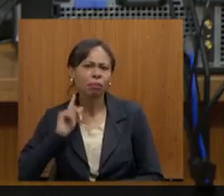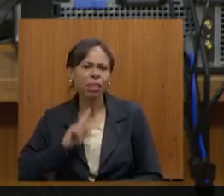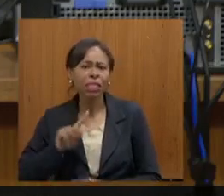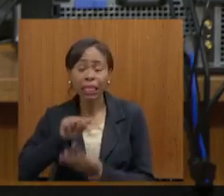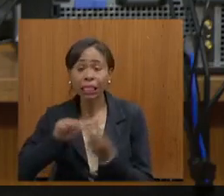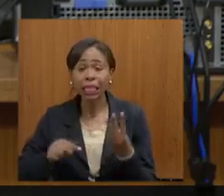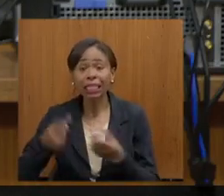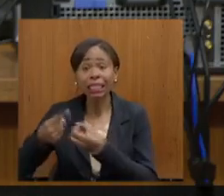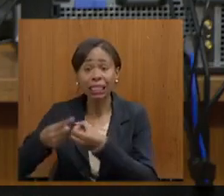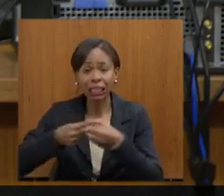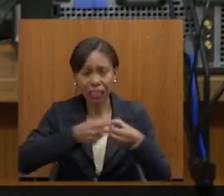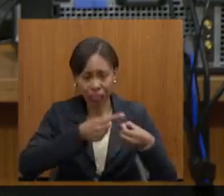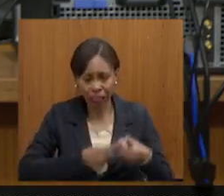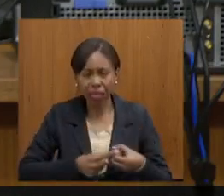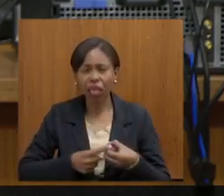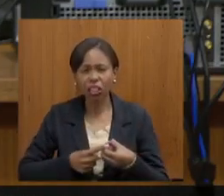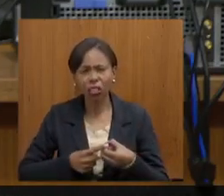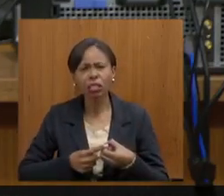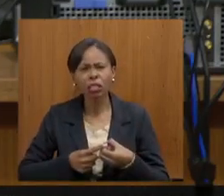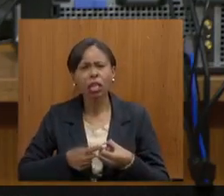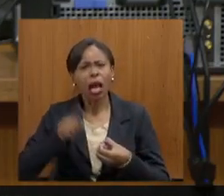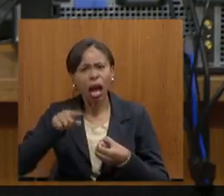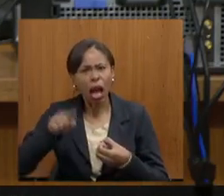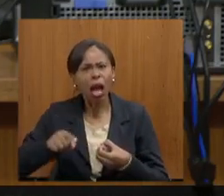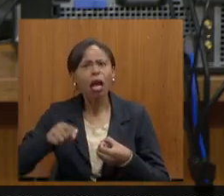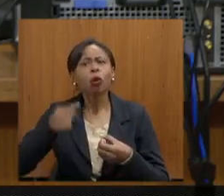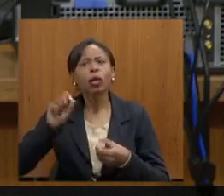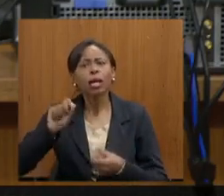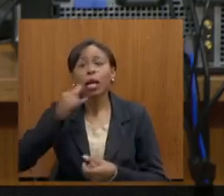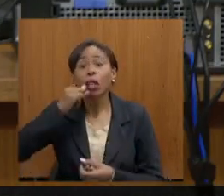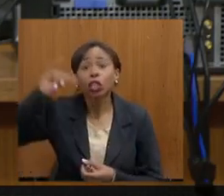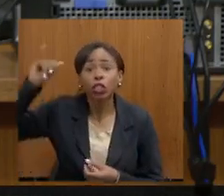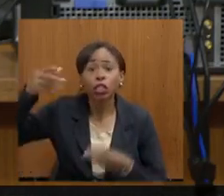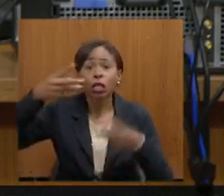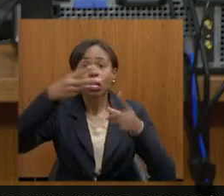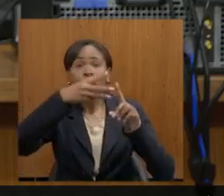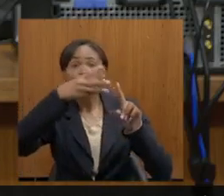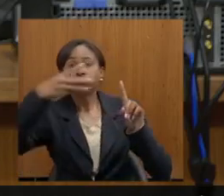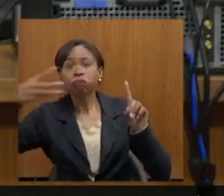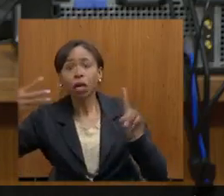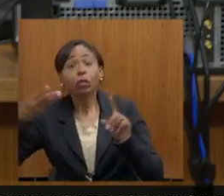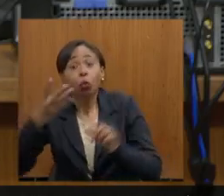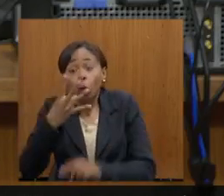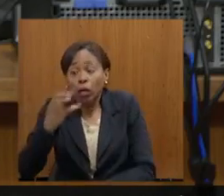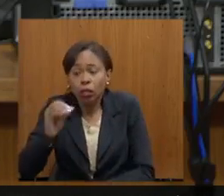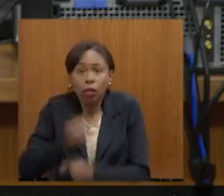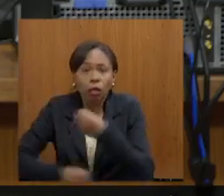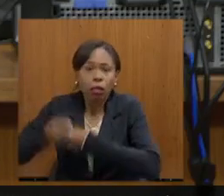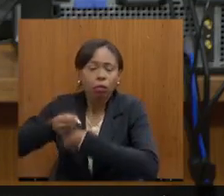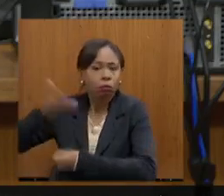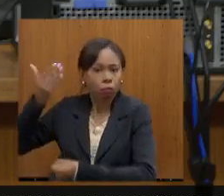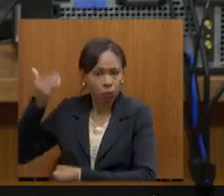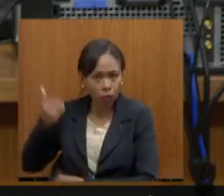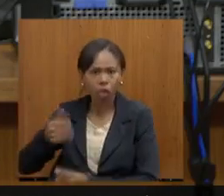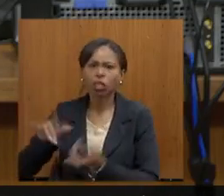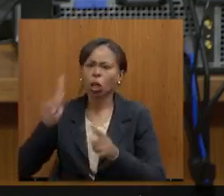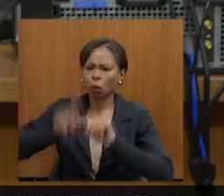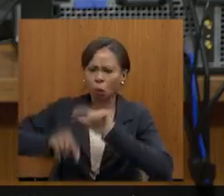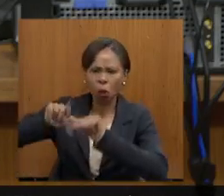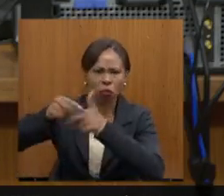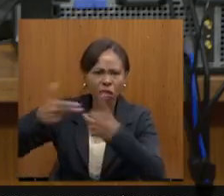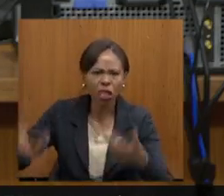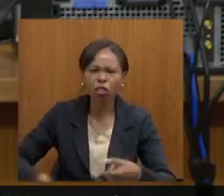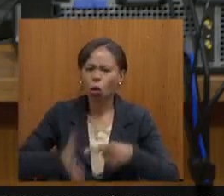três cidade condição de Mitologia e asseguro é trifásico já 40 né trás nós vemos as folhas valores os equipamentos